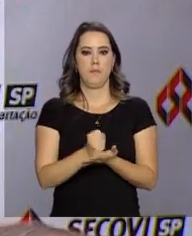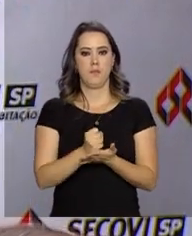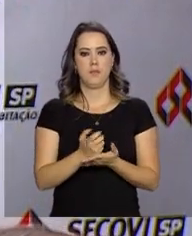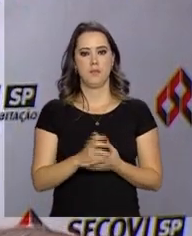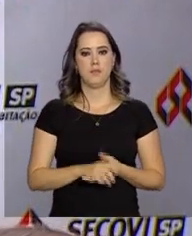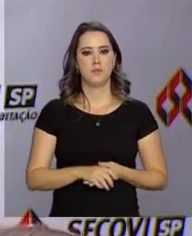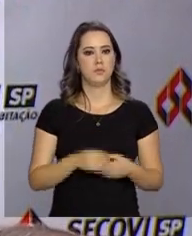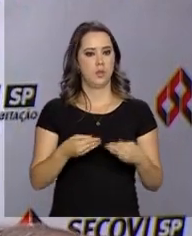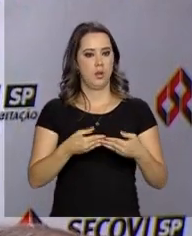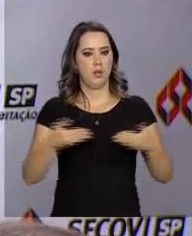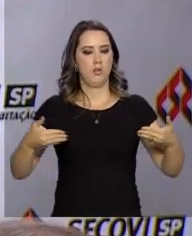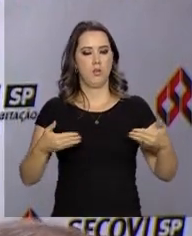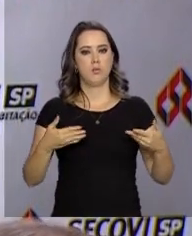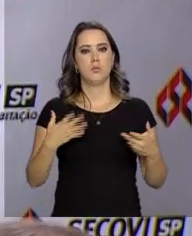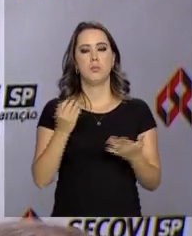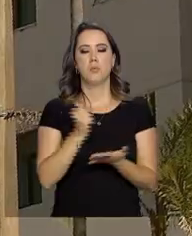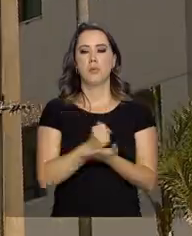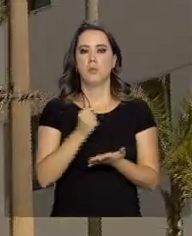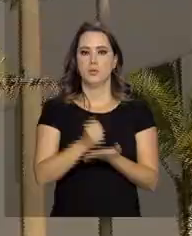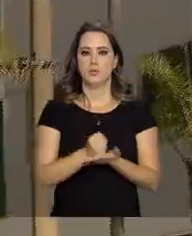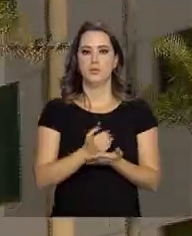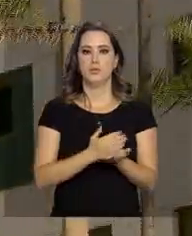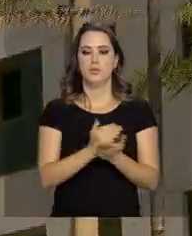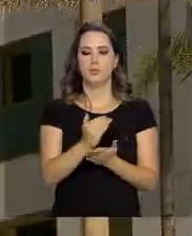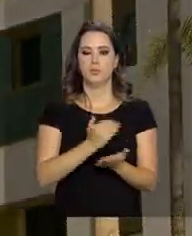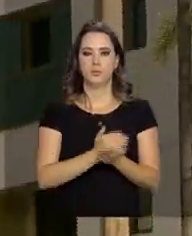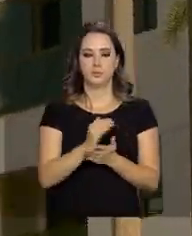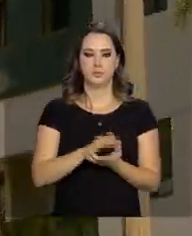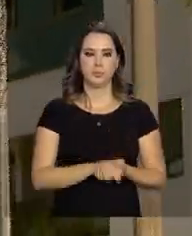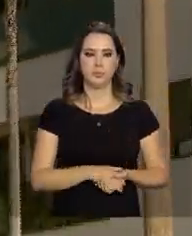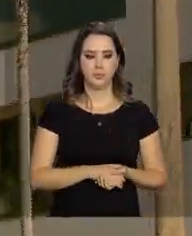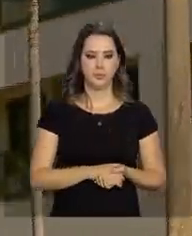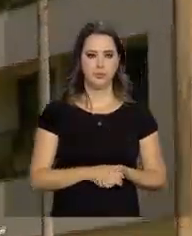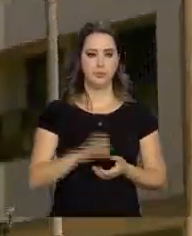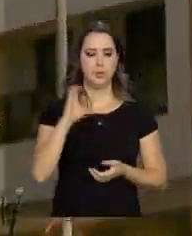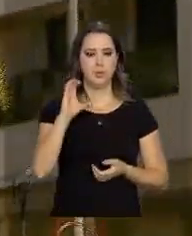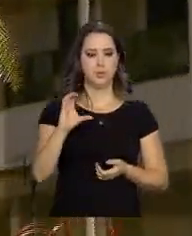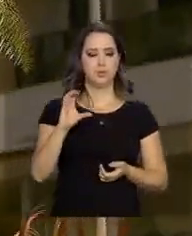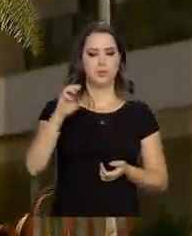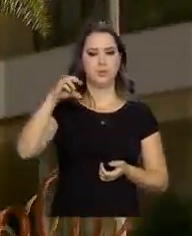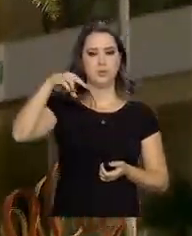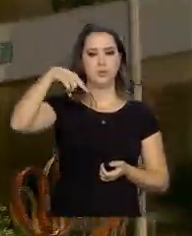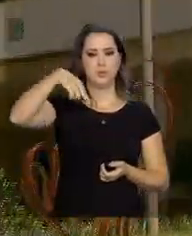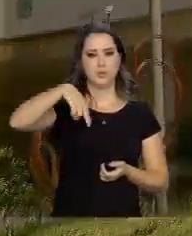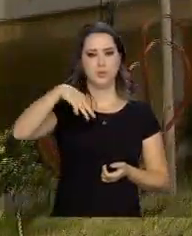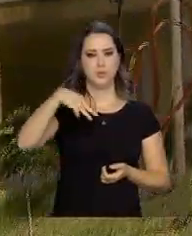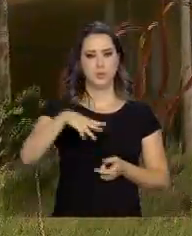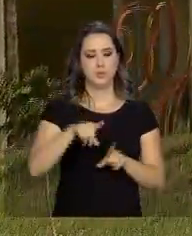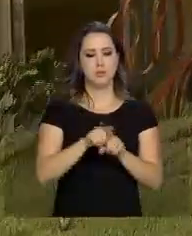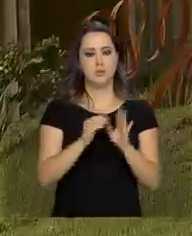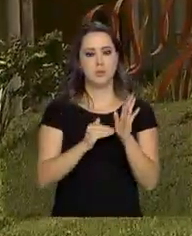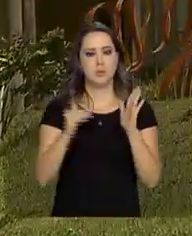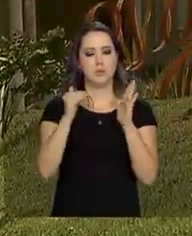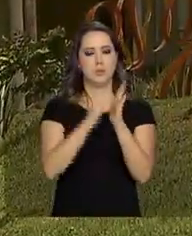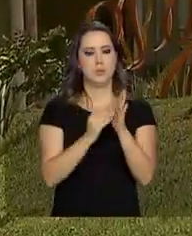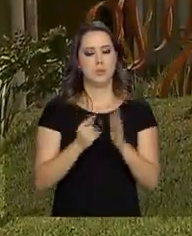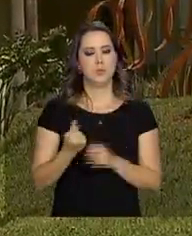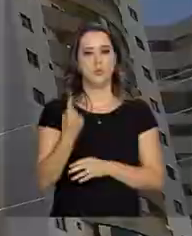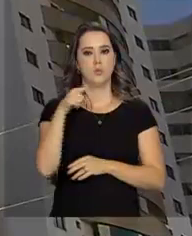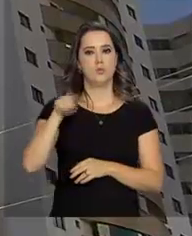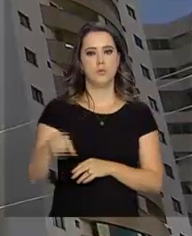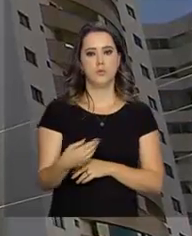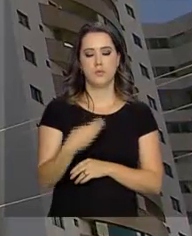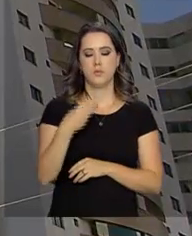um contrato inaugural mente feito recentemente o conselho monetário nacional também definiu um aumento para um milhão e meio de reais